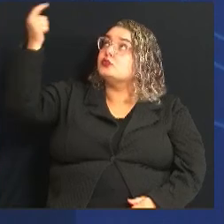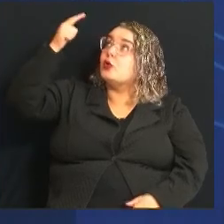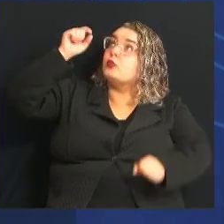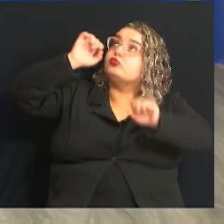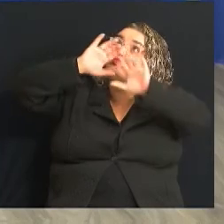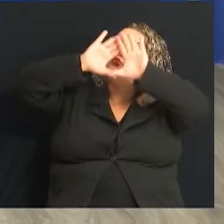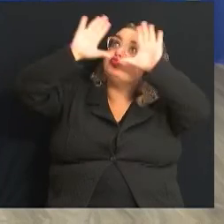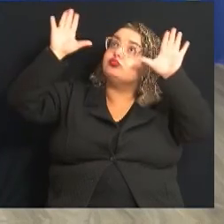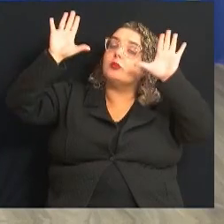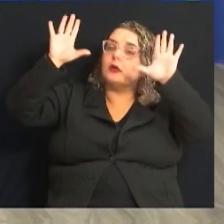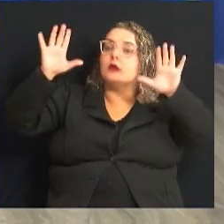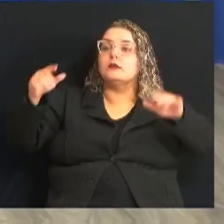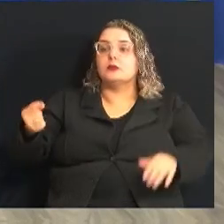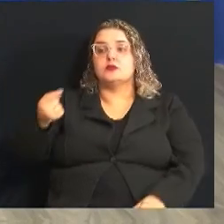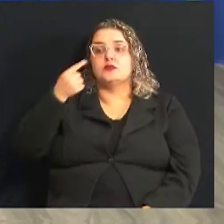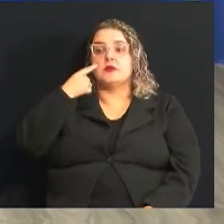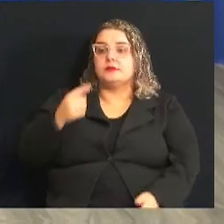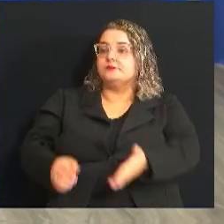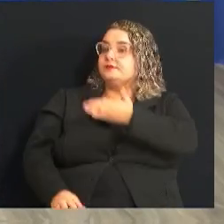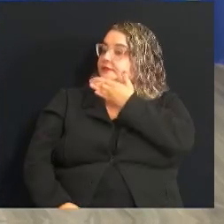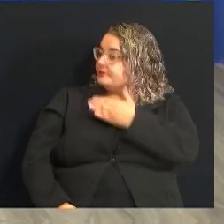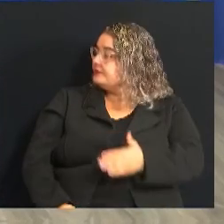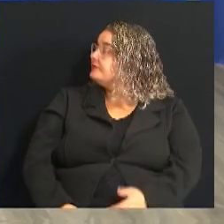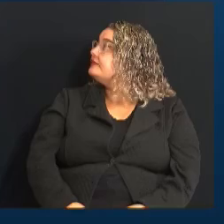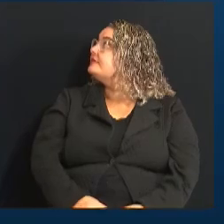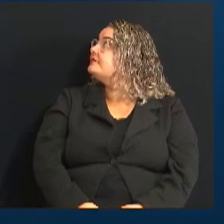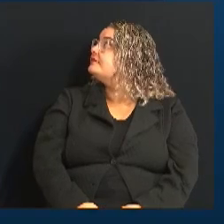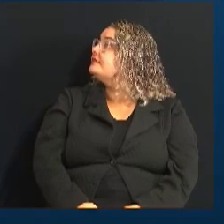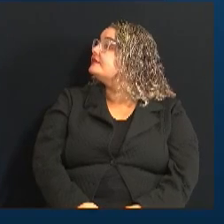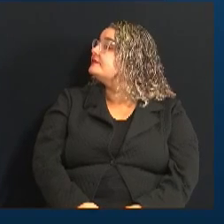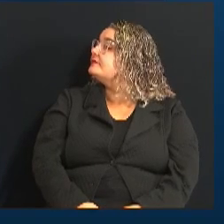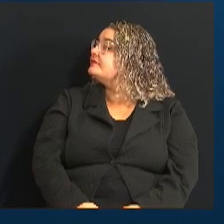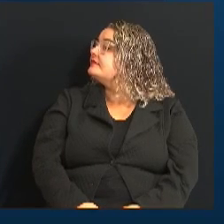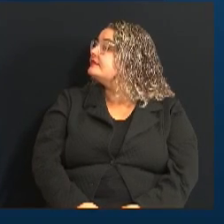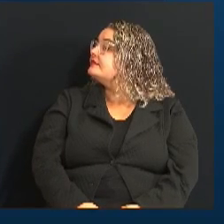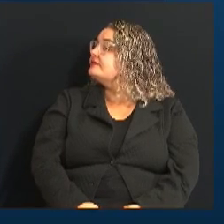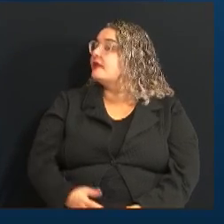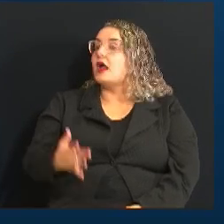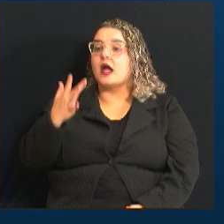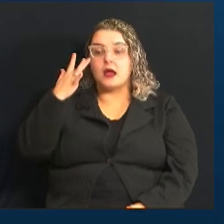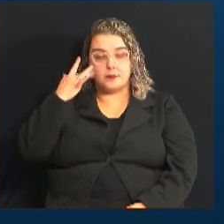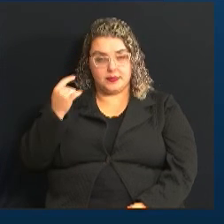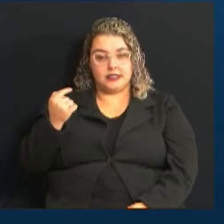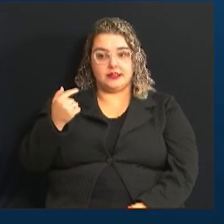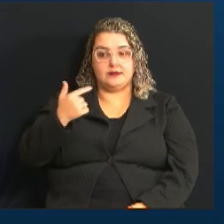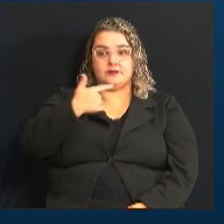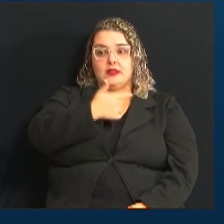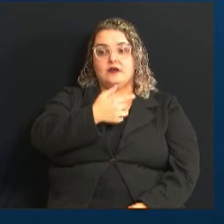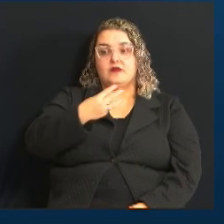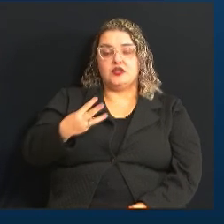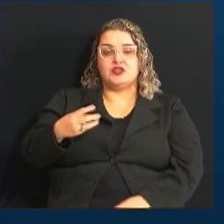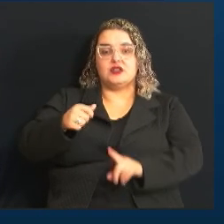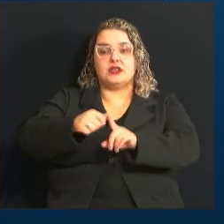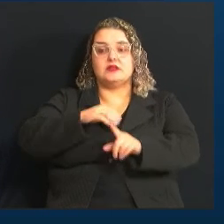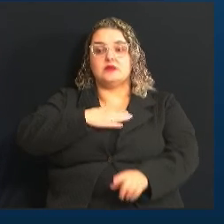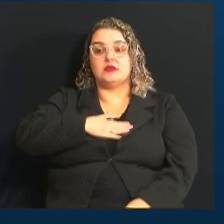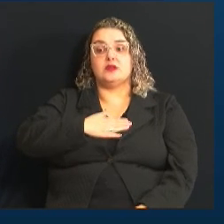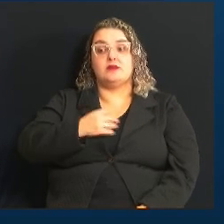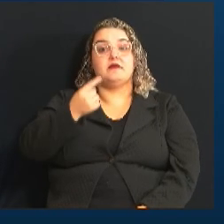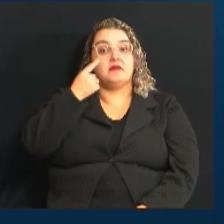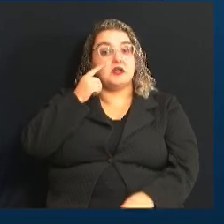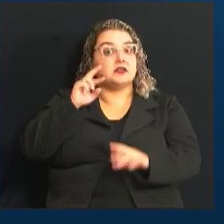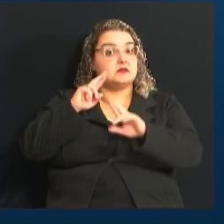Vamos às temperaturas, olha só. Elas já estão aqui na minha tela, então amanhã, 23 de agosto, olha só a diferença,